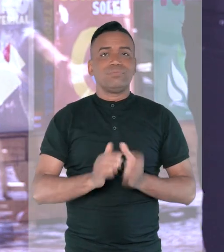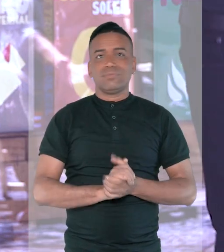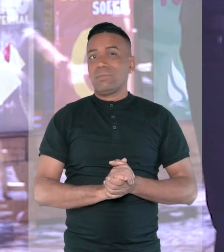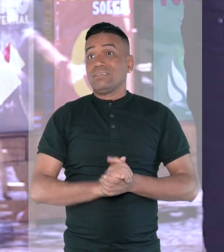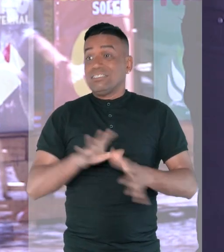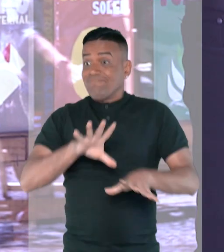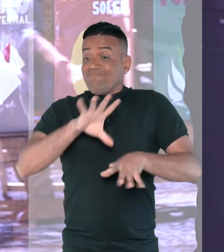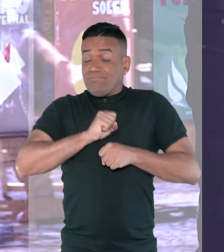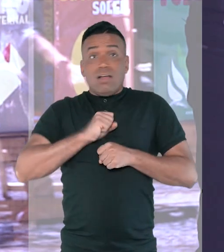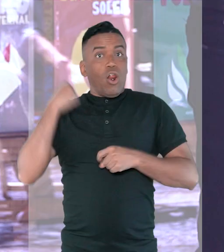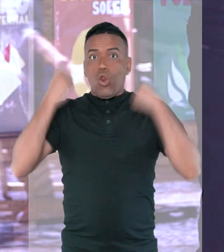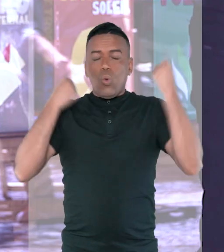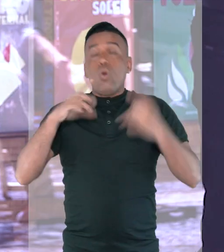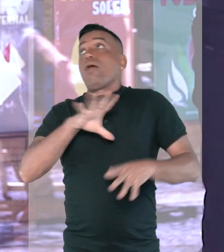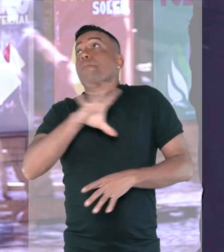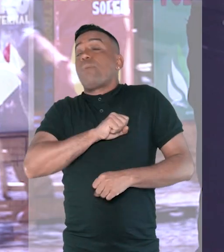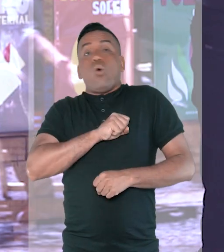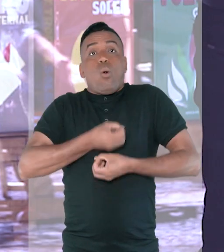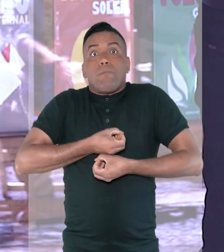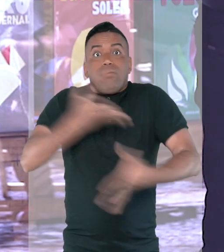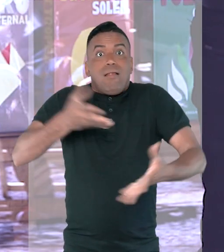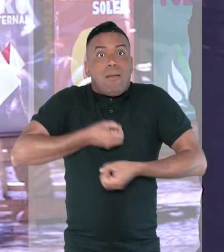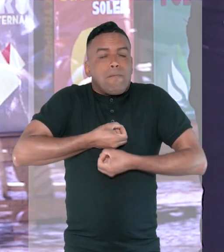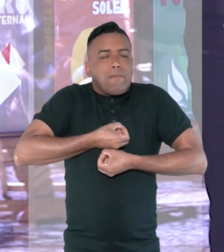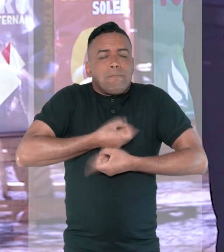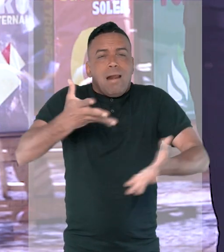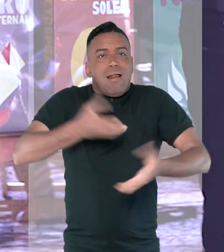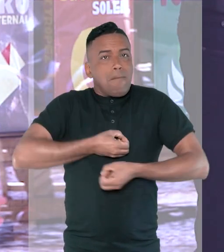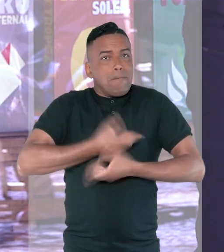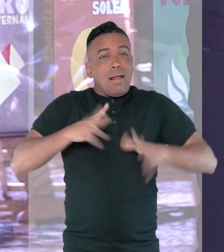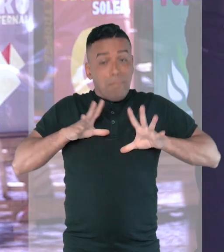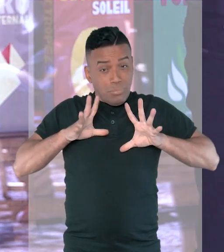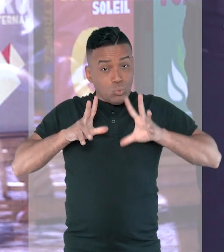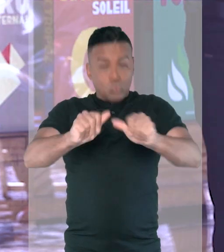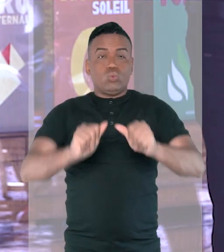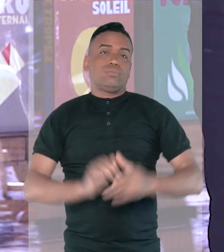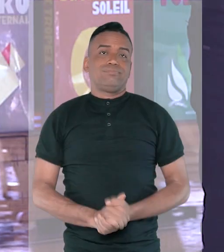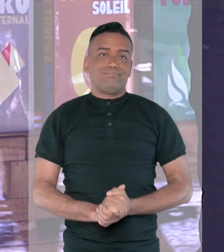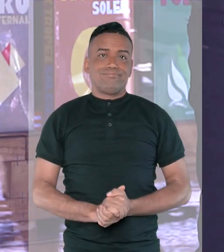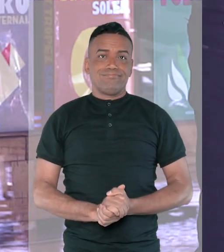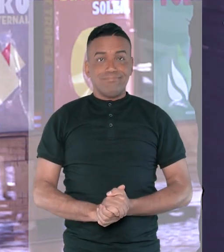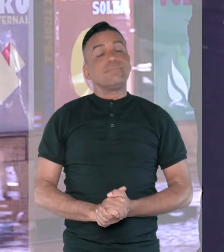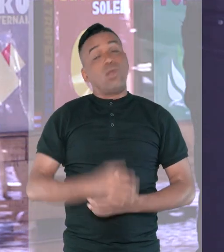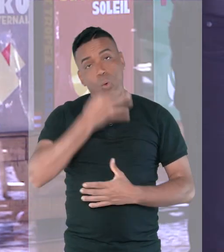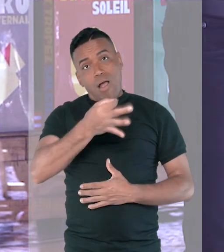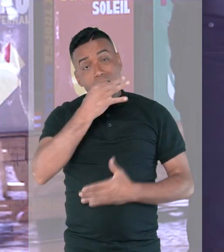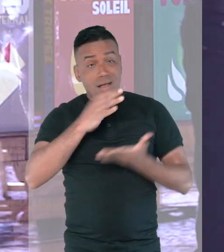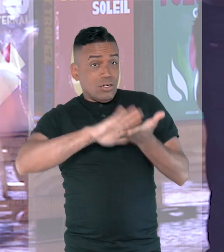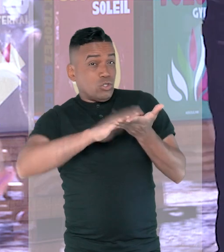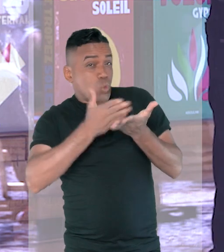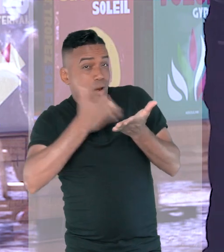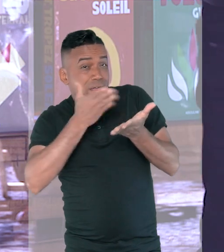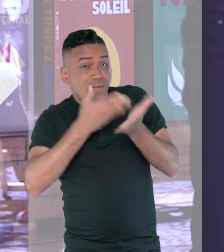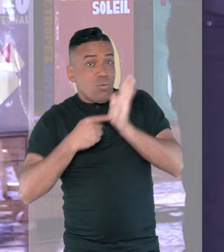essa loucura íntima e entregar amor para tudo que a gente puder. Porque... E eu